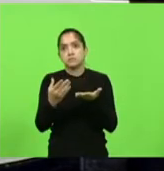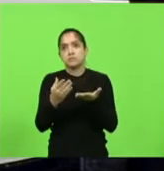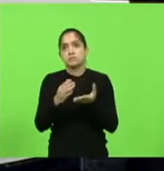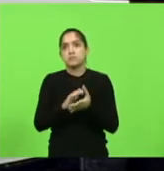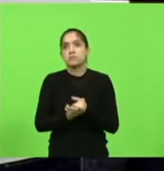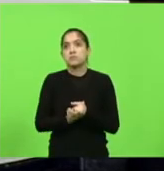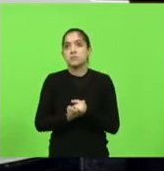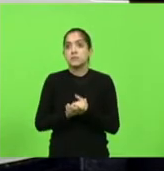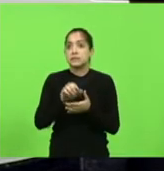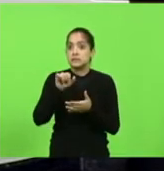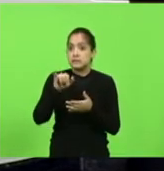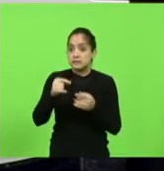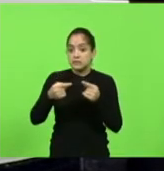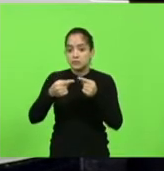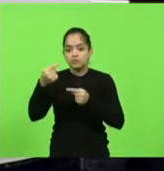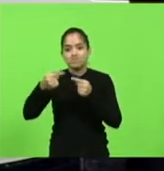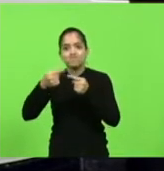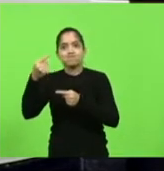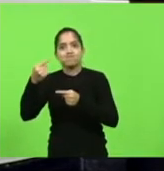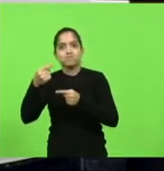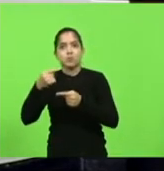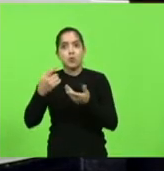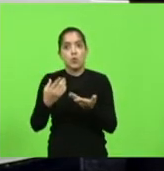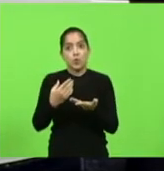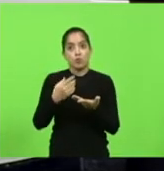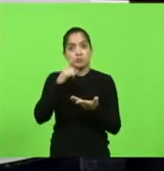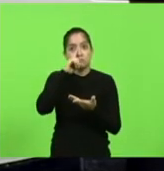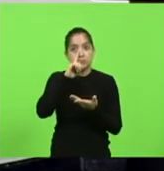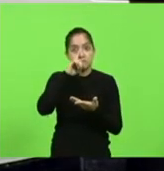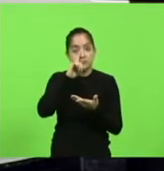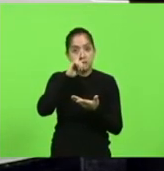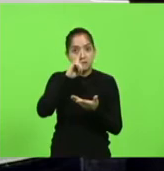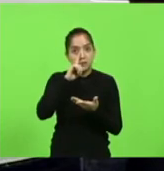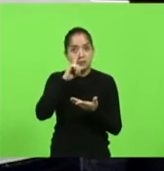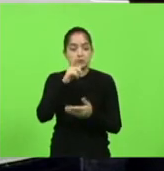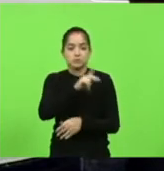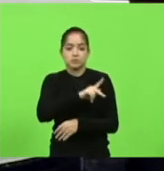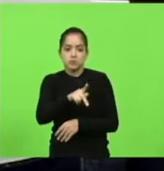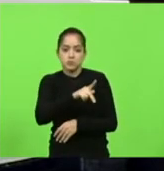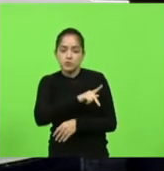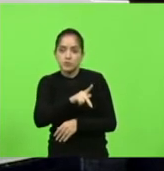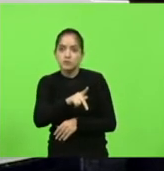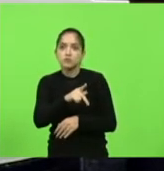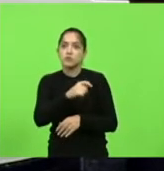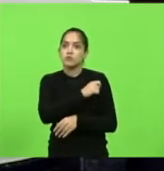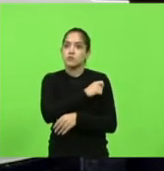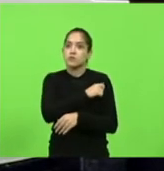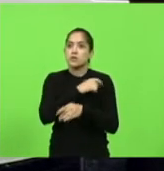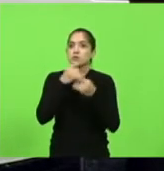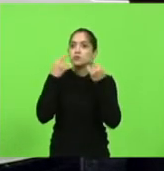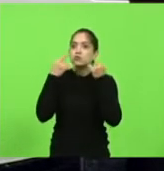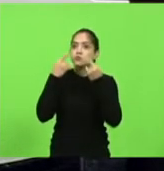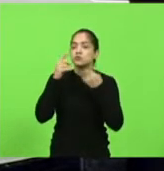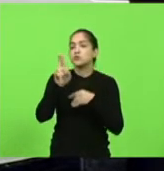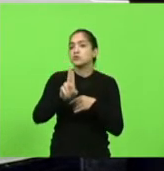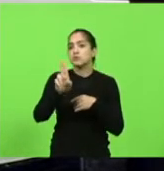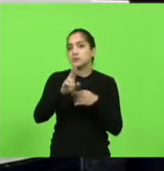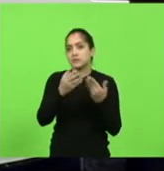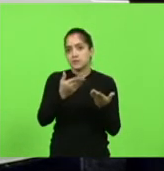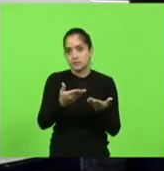e se não está colocando em risco professores e alunos da rede estadual. A gente sabe que